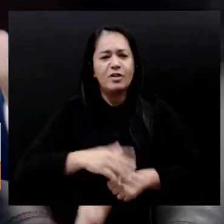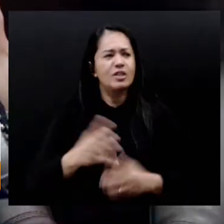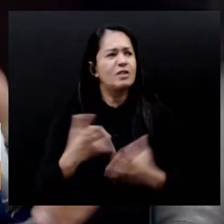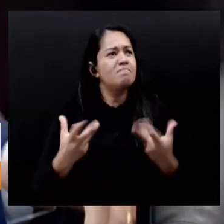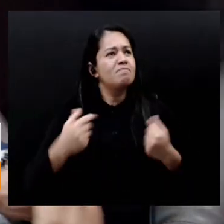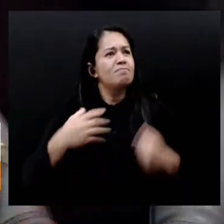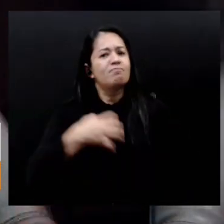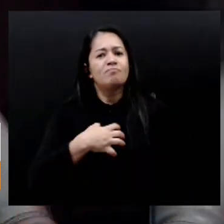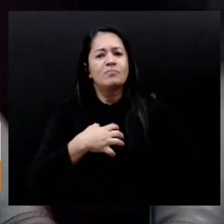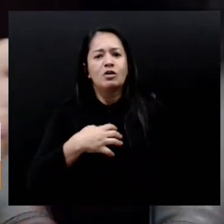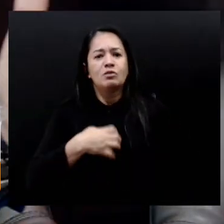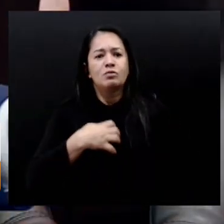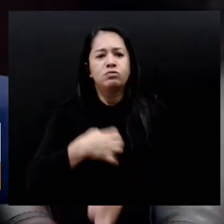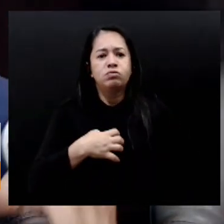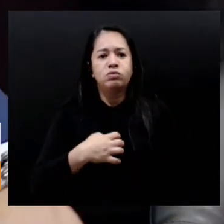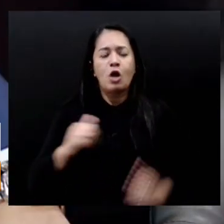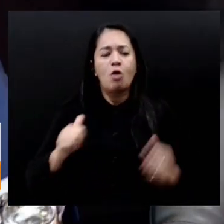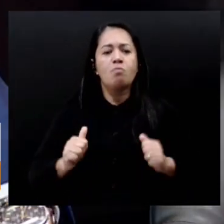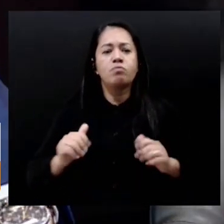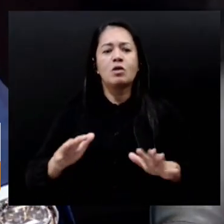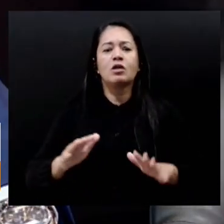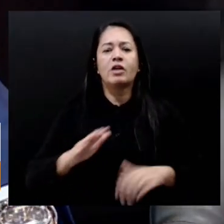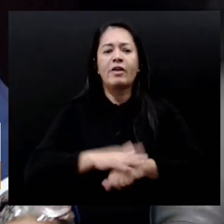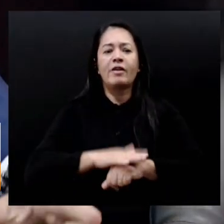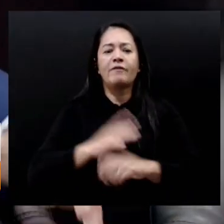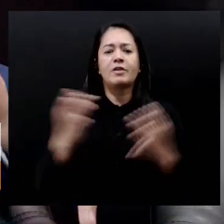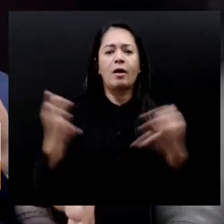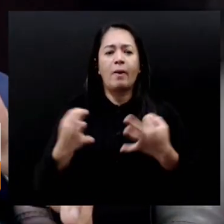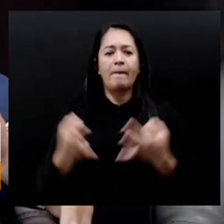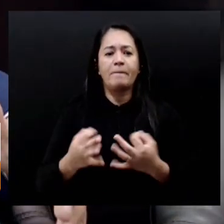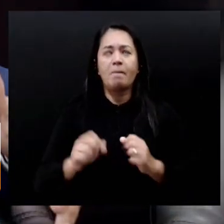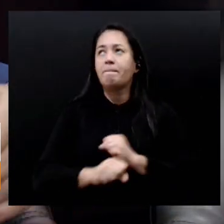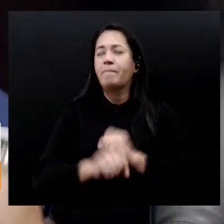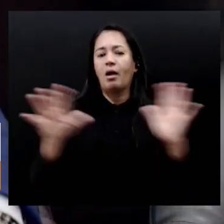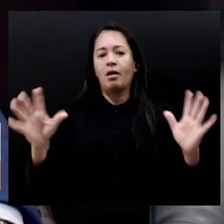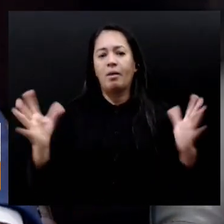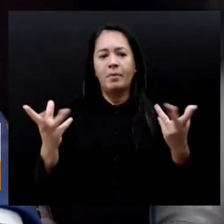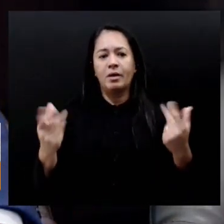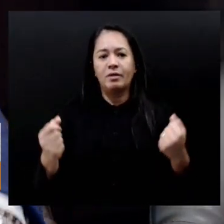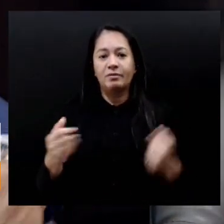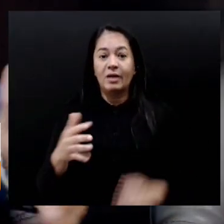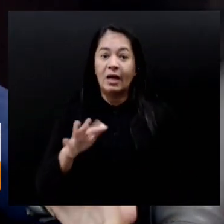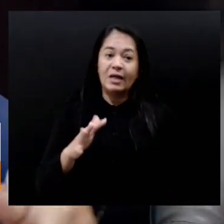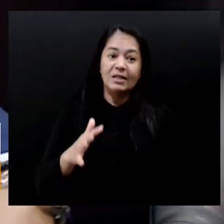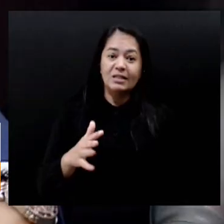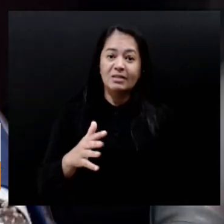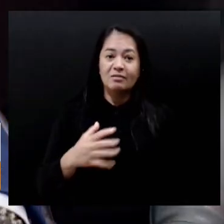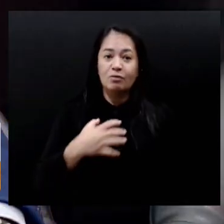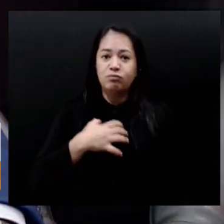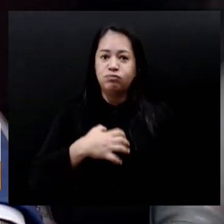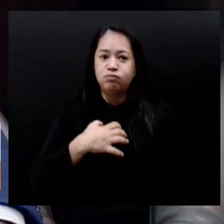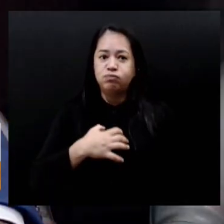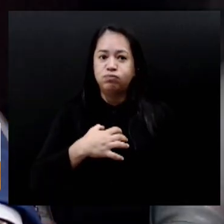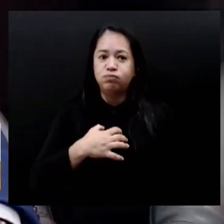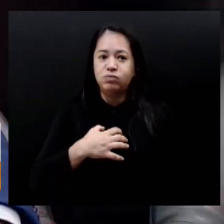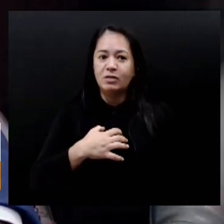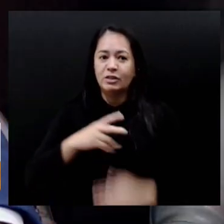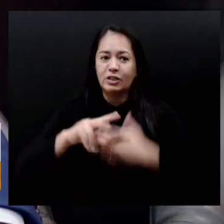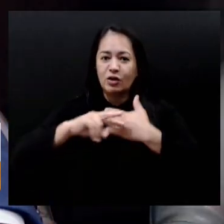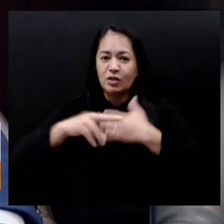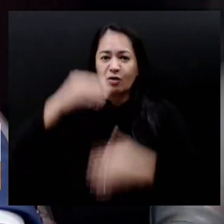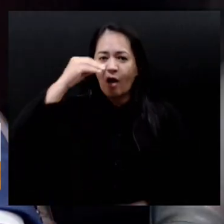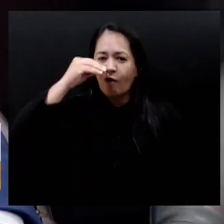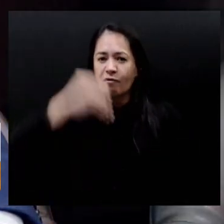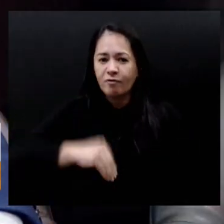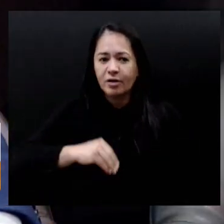e reagi e fiz algo perfeito, esplêndido. É, Normalmente a raiva é o que precede o fracasso, é o que precede o